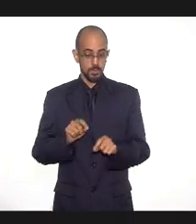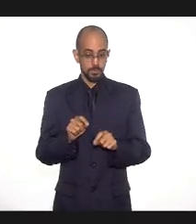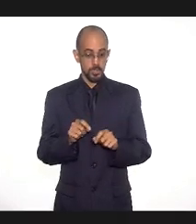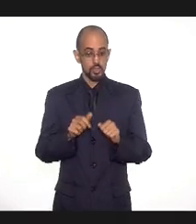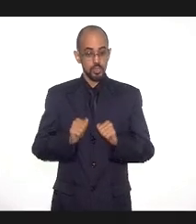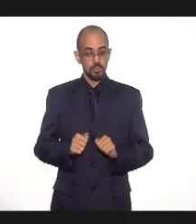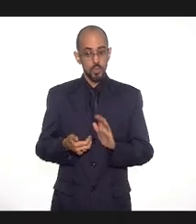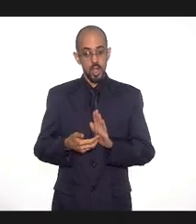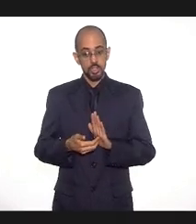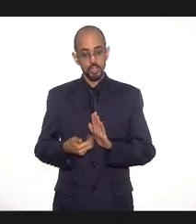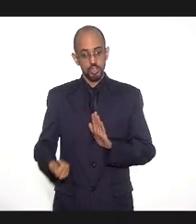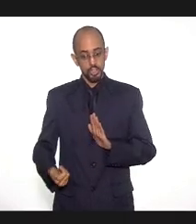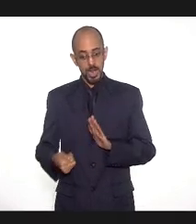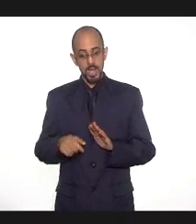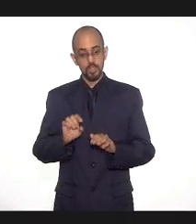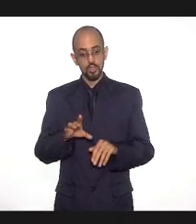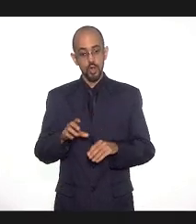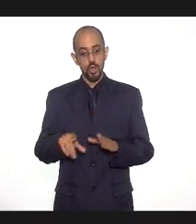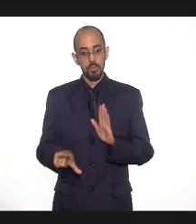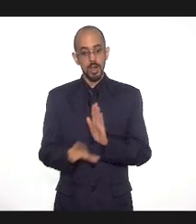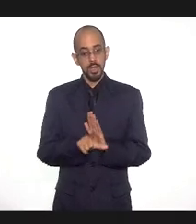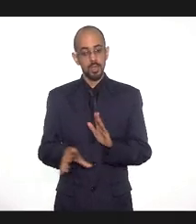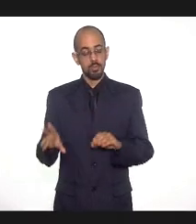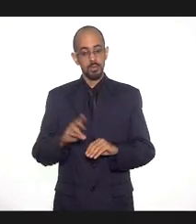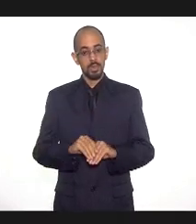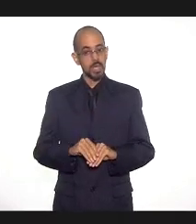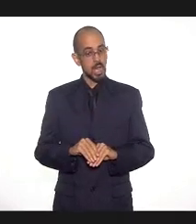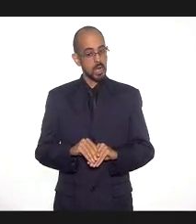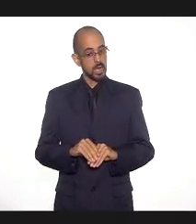por uma lei complementar também, entendo eu.